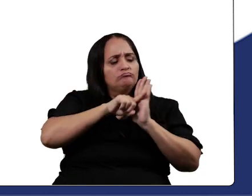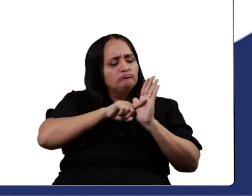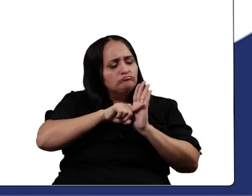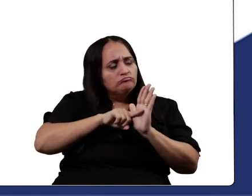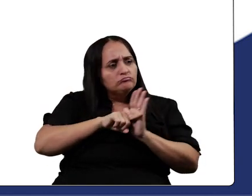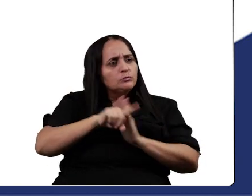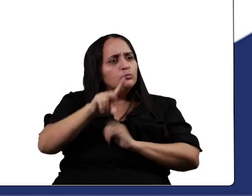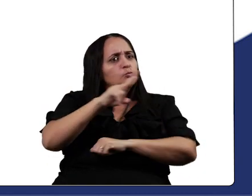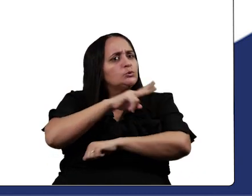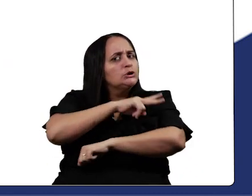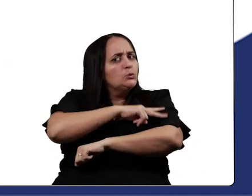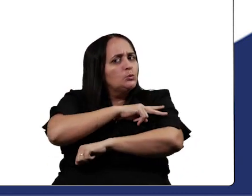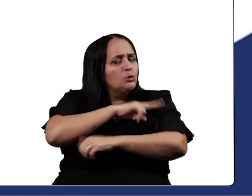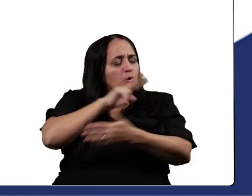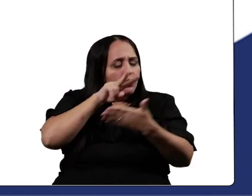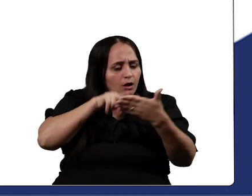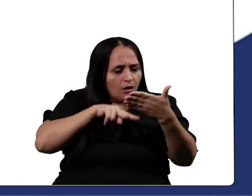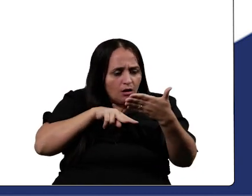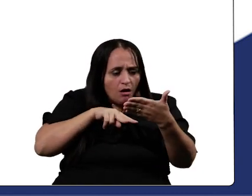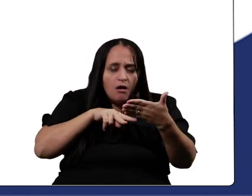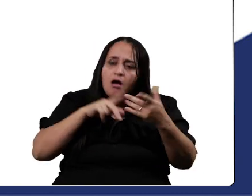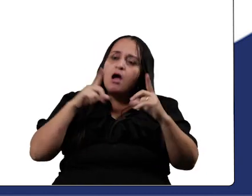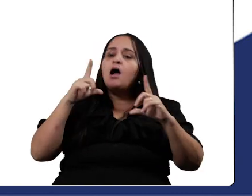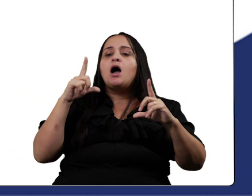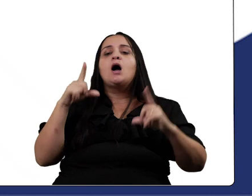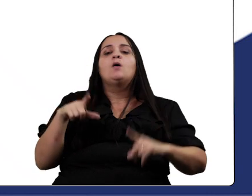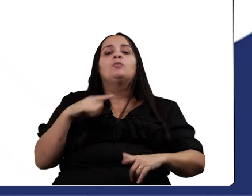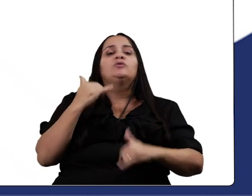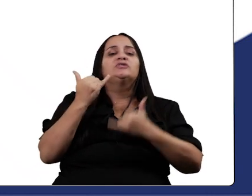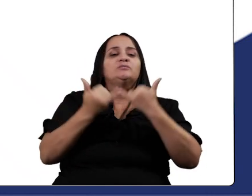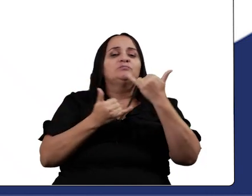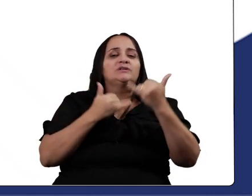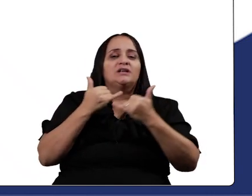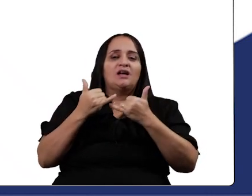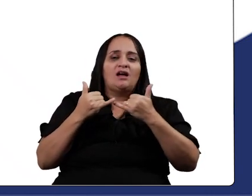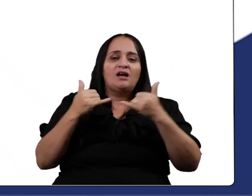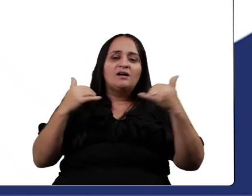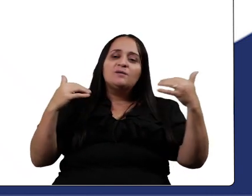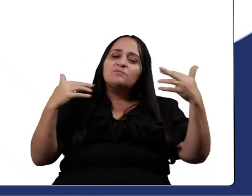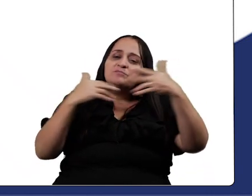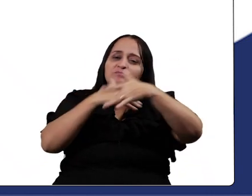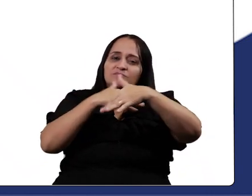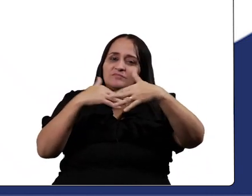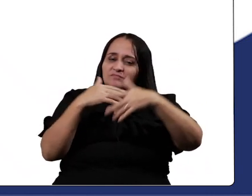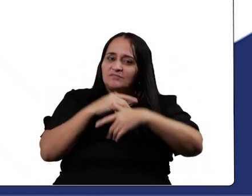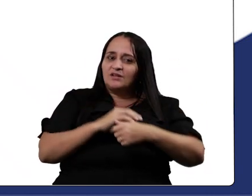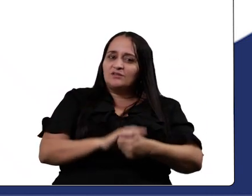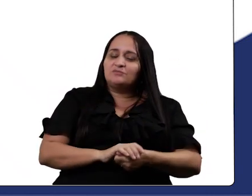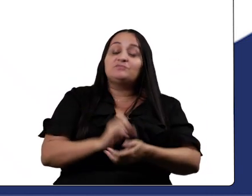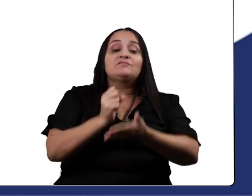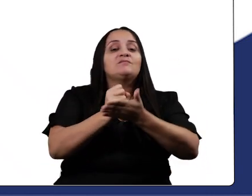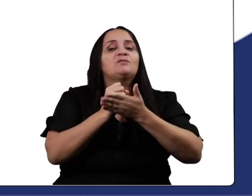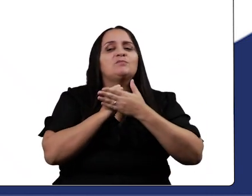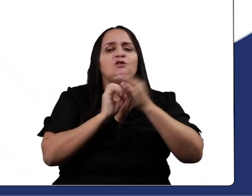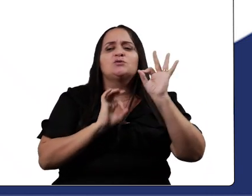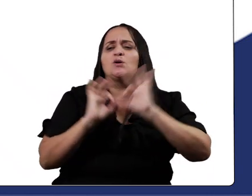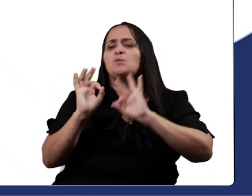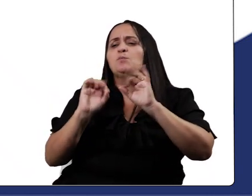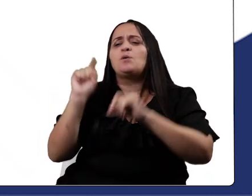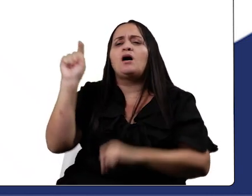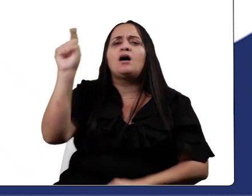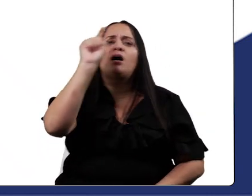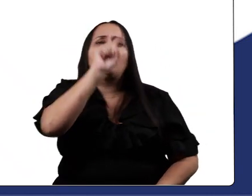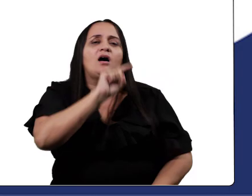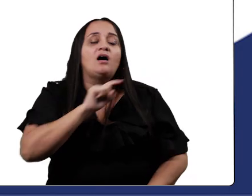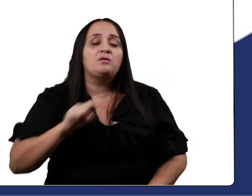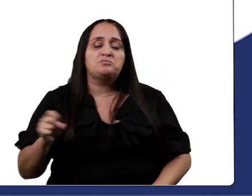muito bem onde brincar na nossa cidade. E aí ela me ajudou a mapear alguns lugares de Salvador onde se